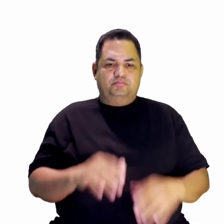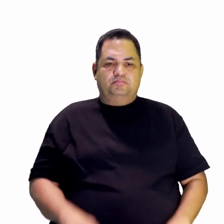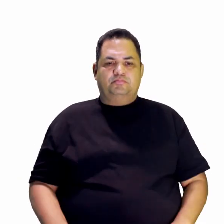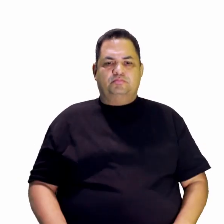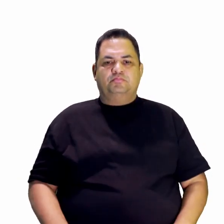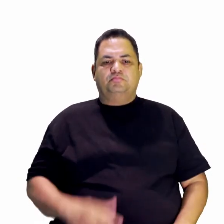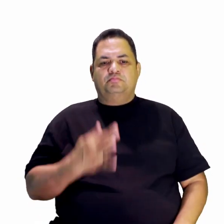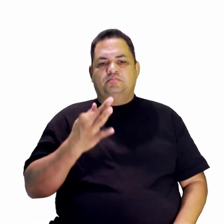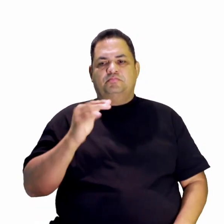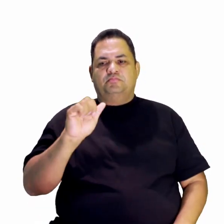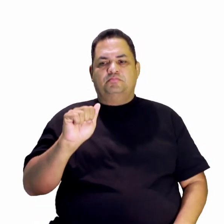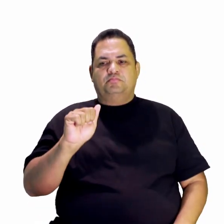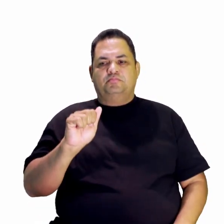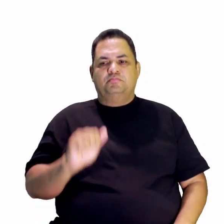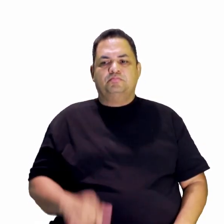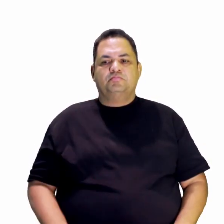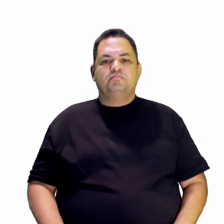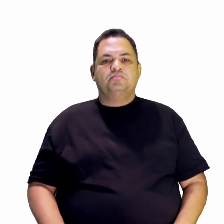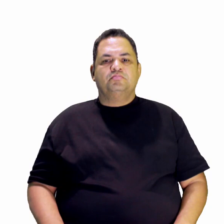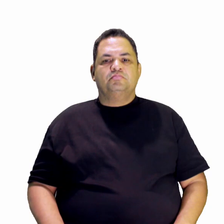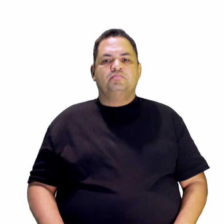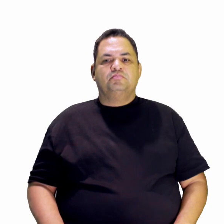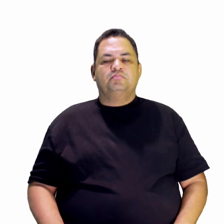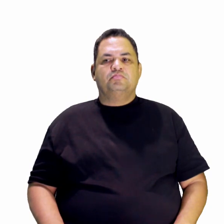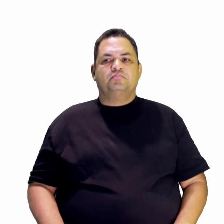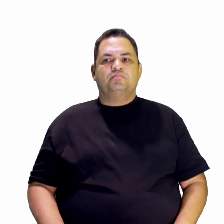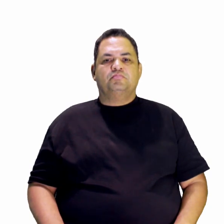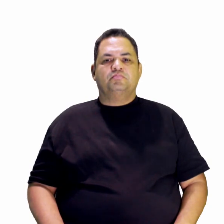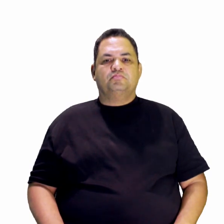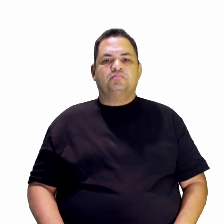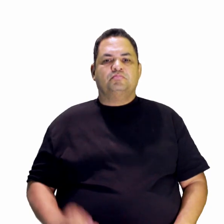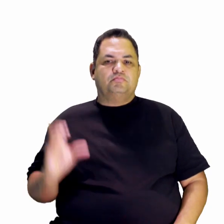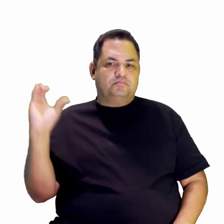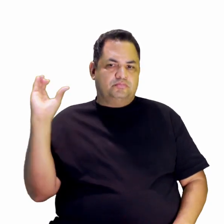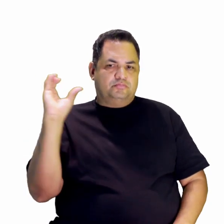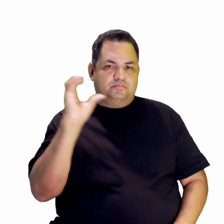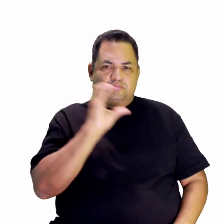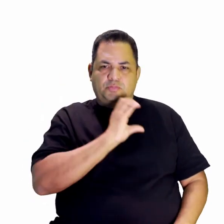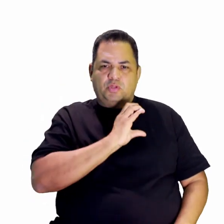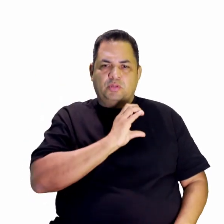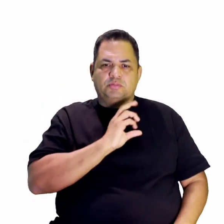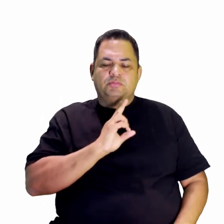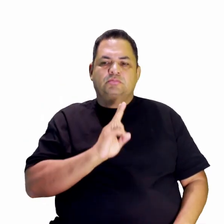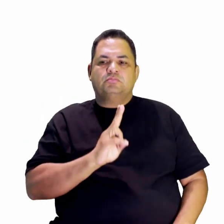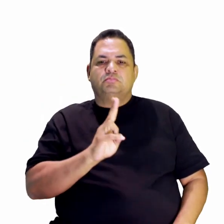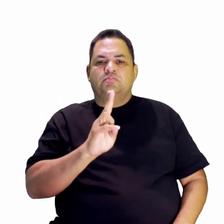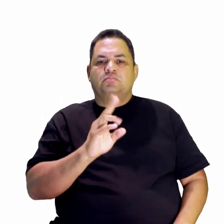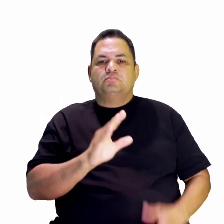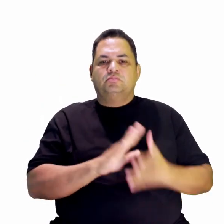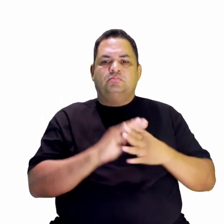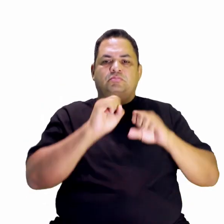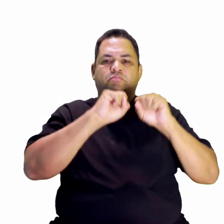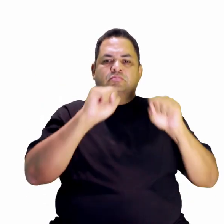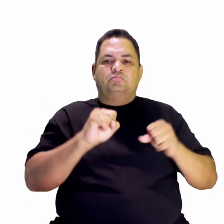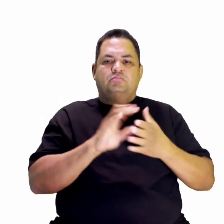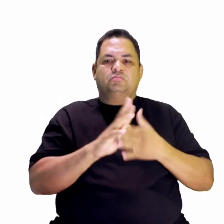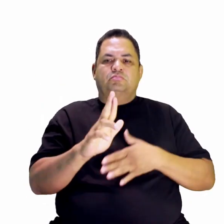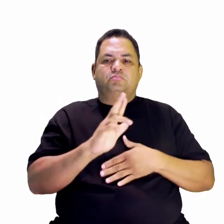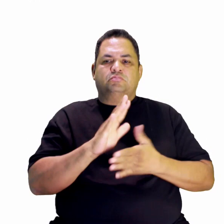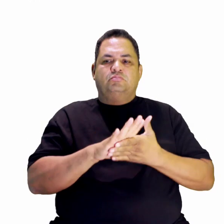newtons, certo? Como a velocidade é constante, a força do sistema resultante é nula,